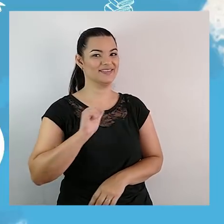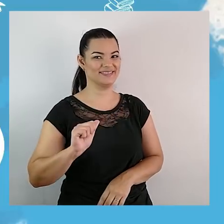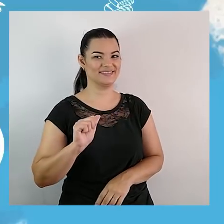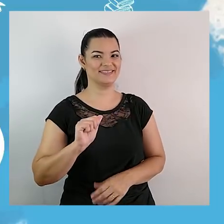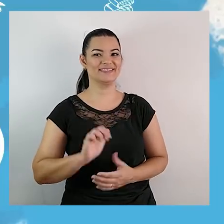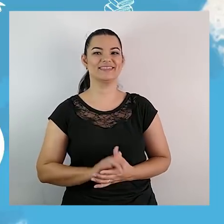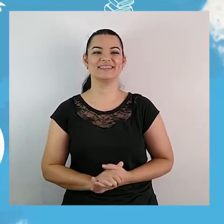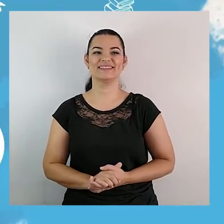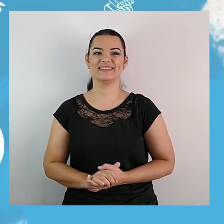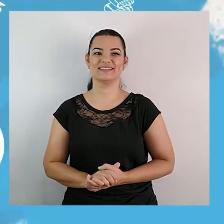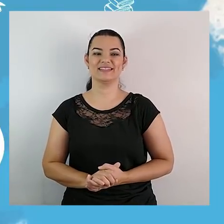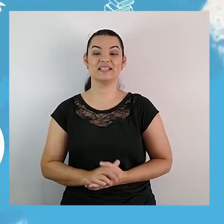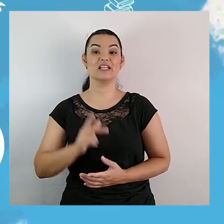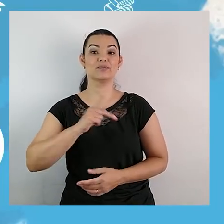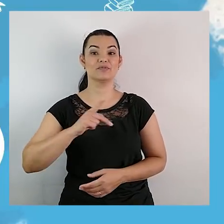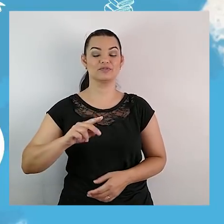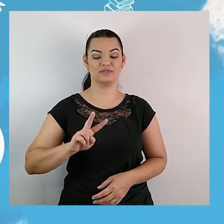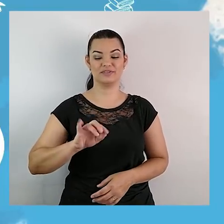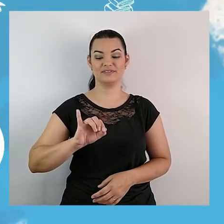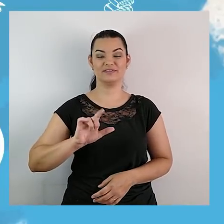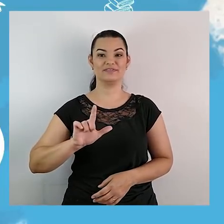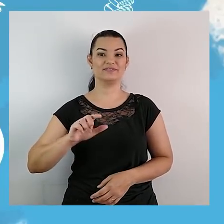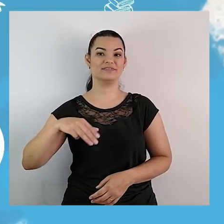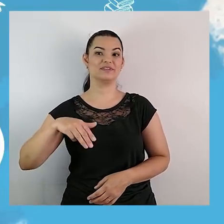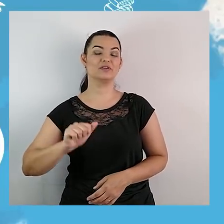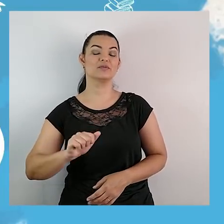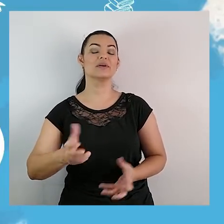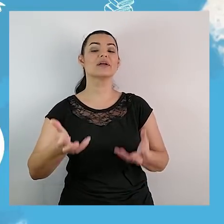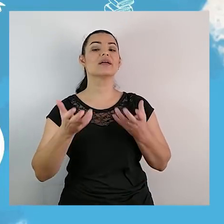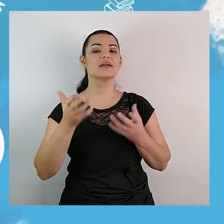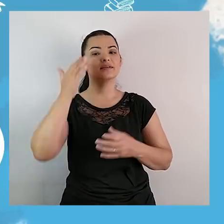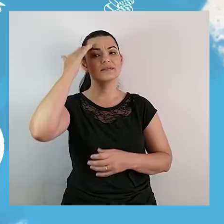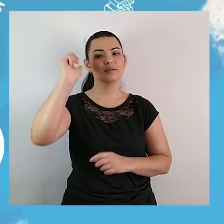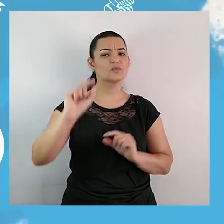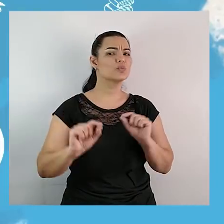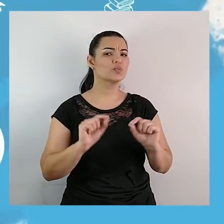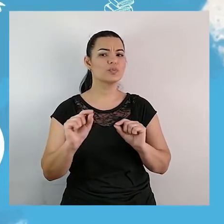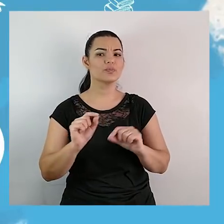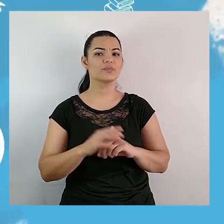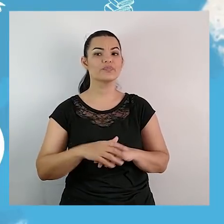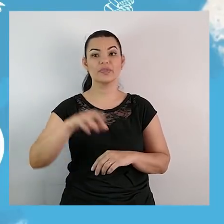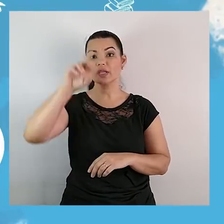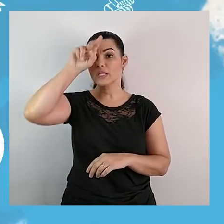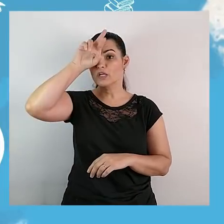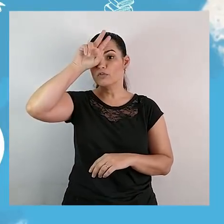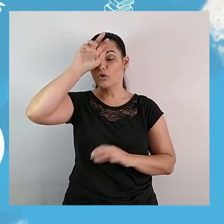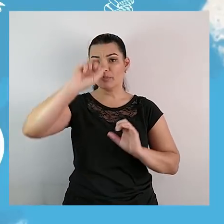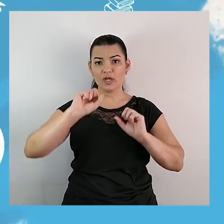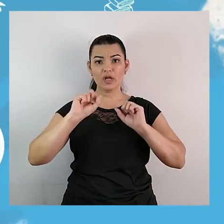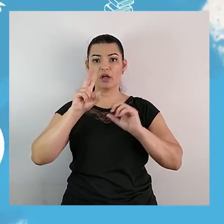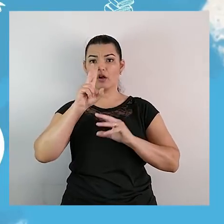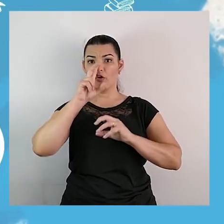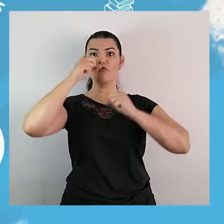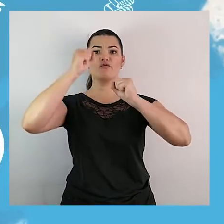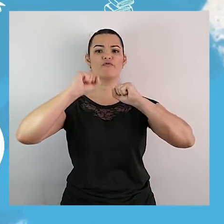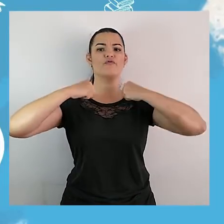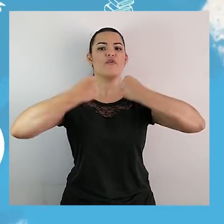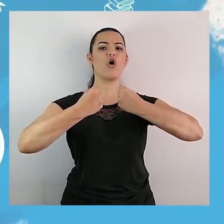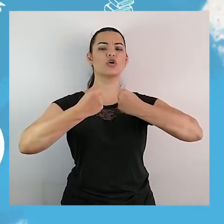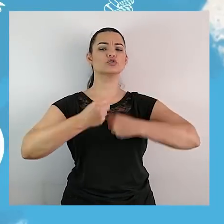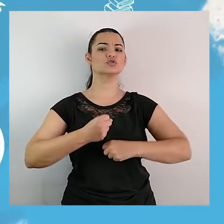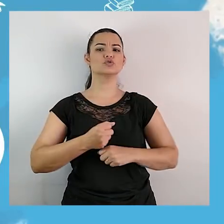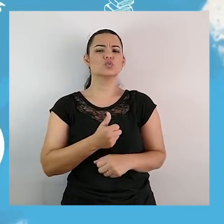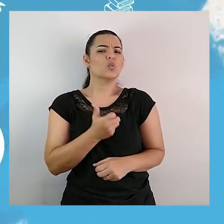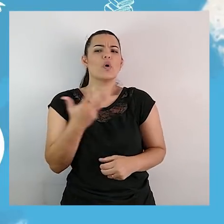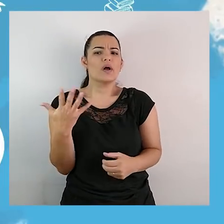eu sou do quarto ano lá, e da professora Vilma. Queria saber qual a força da formiga e